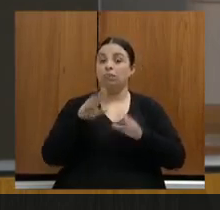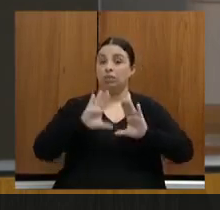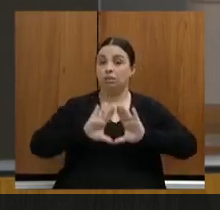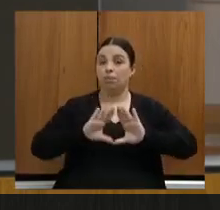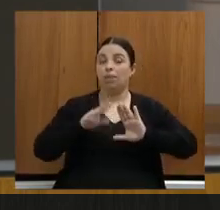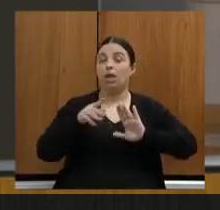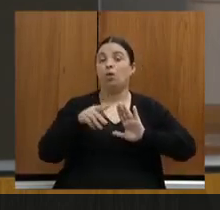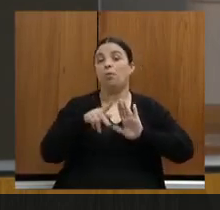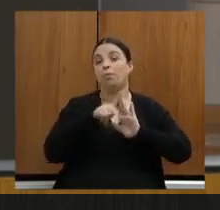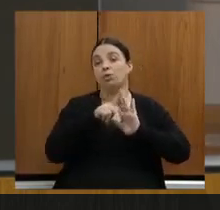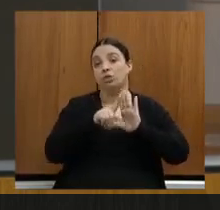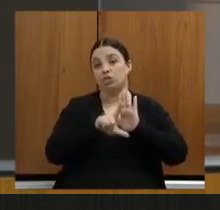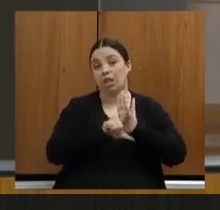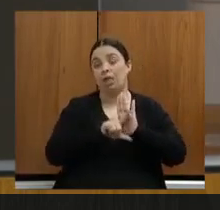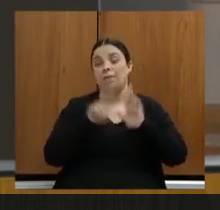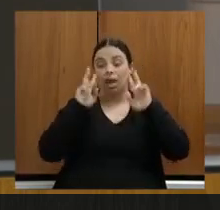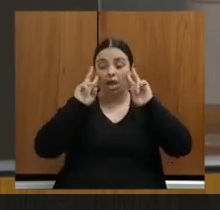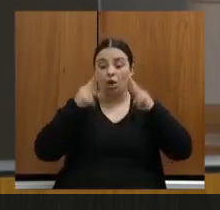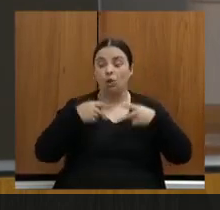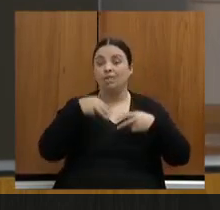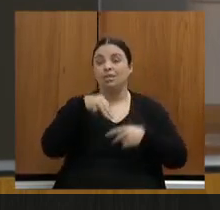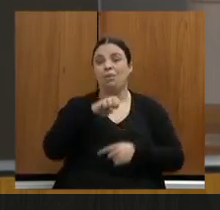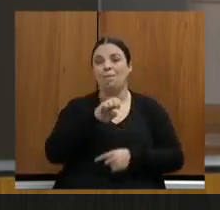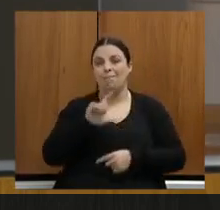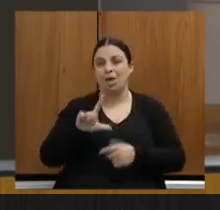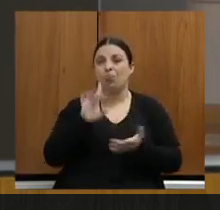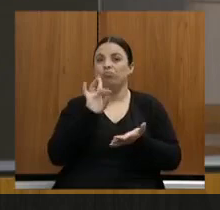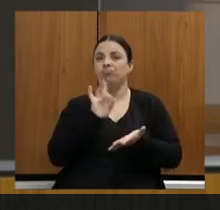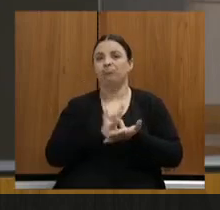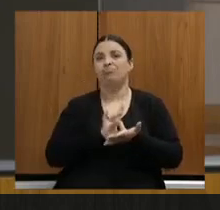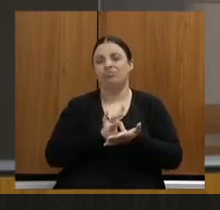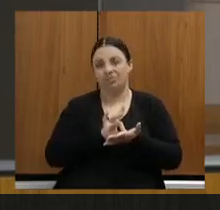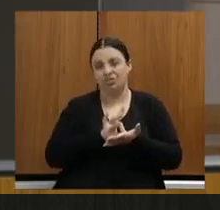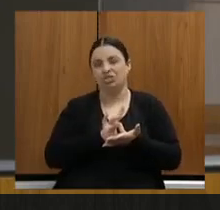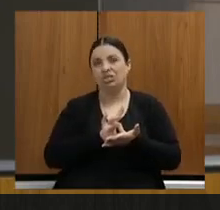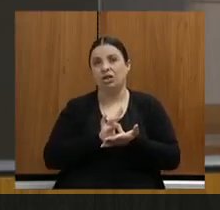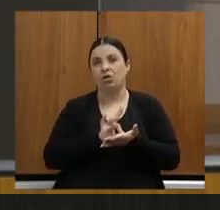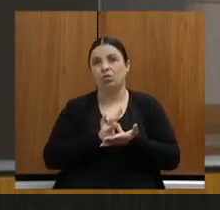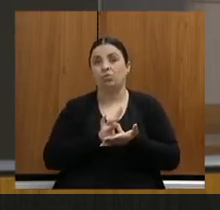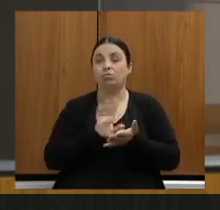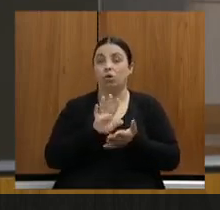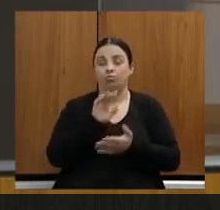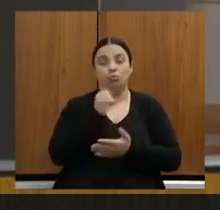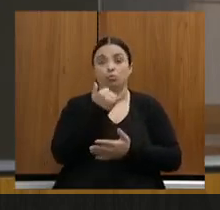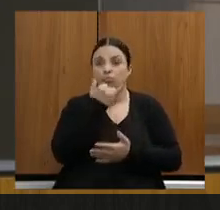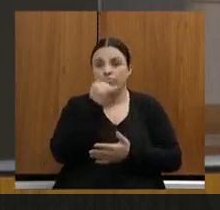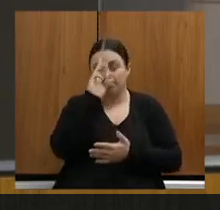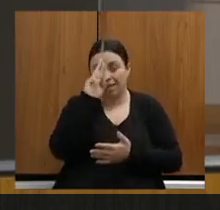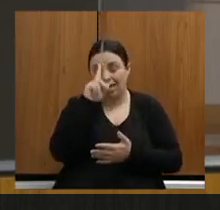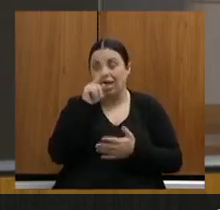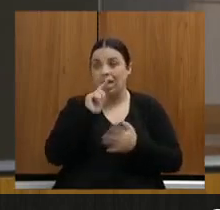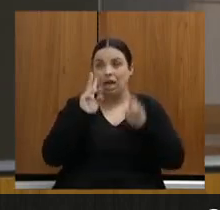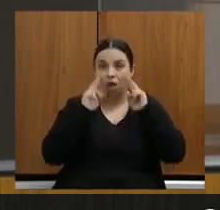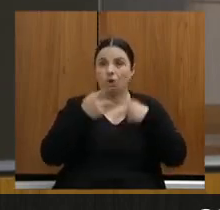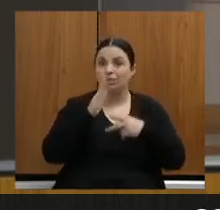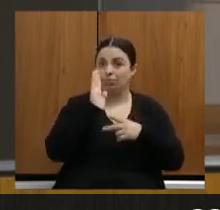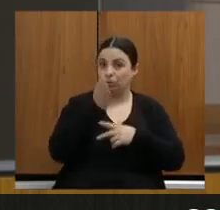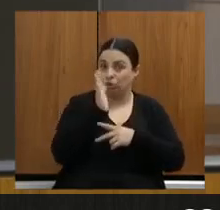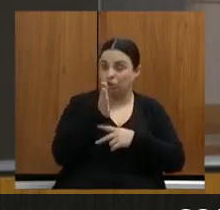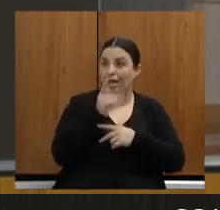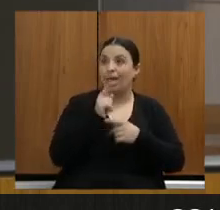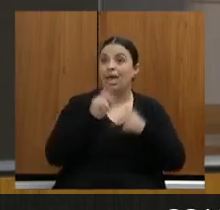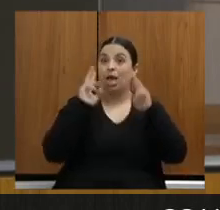meu de um reconhecimento de meu de origem né É na verdade esse reconhecimento ele tem seu reconhecimento